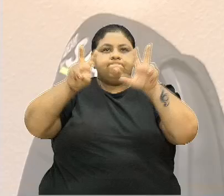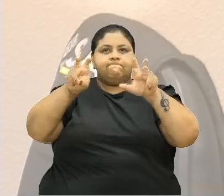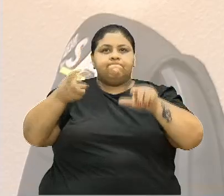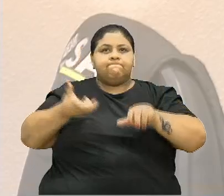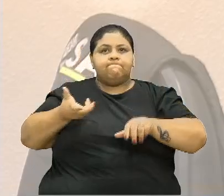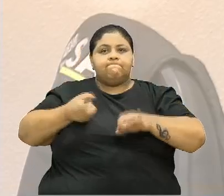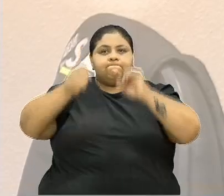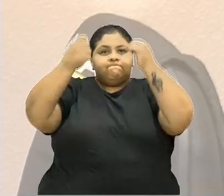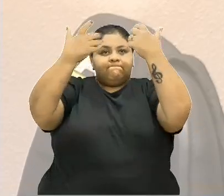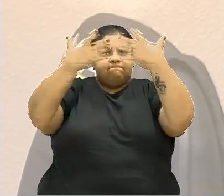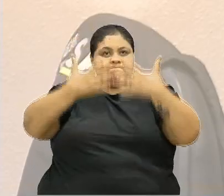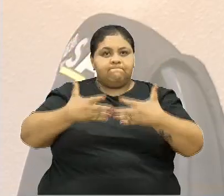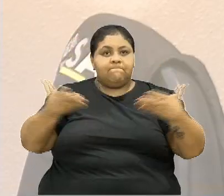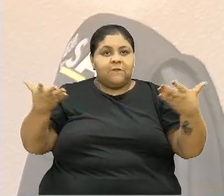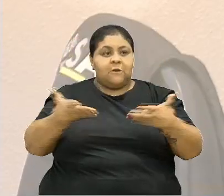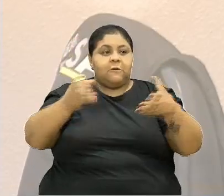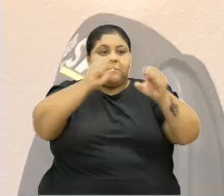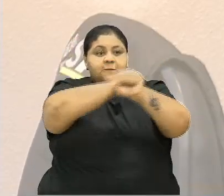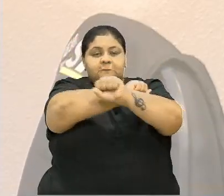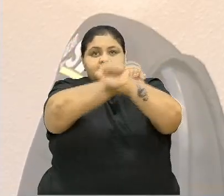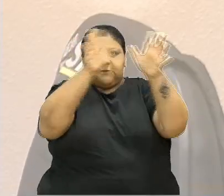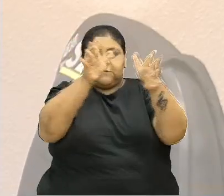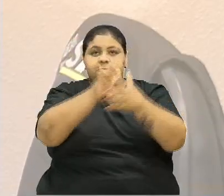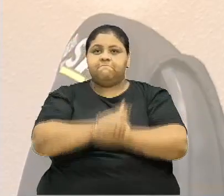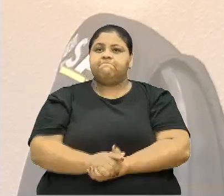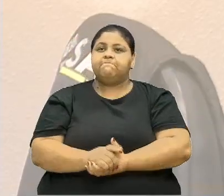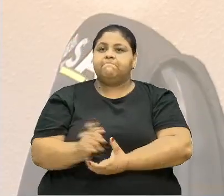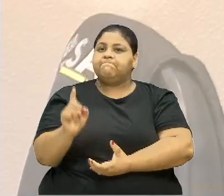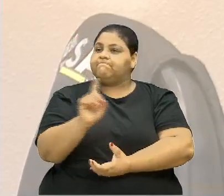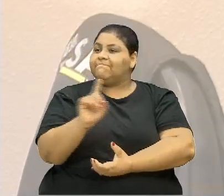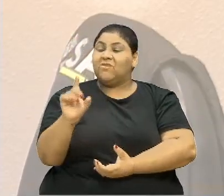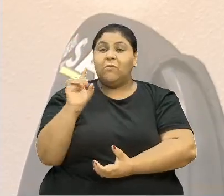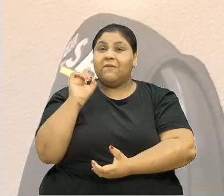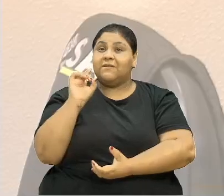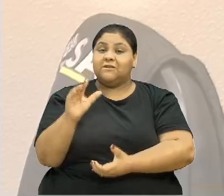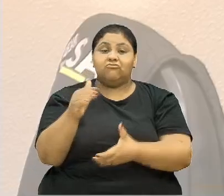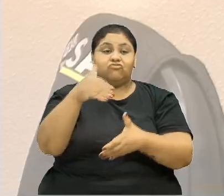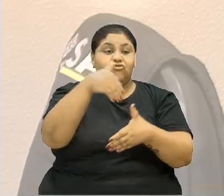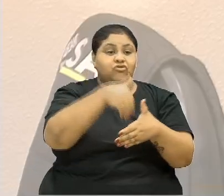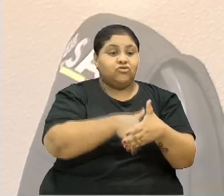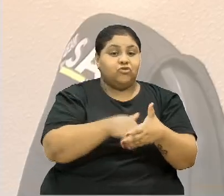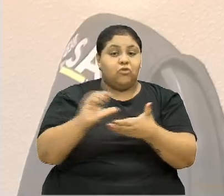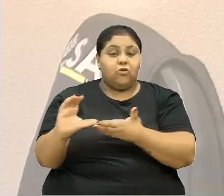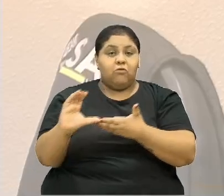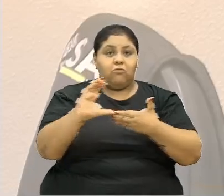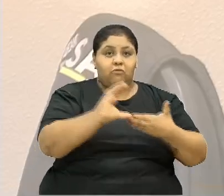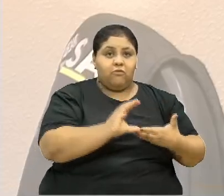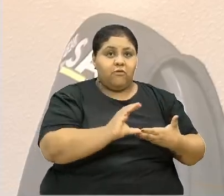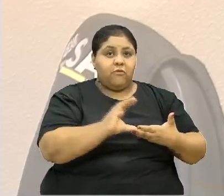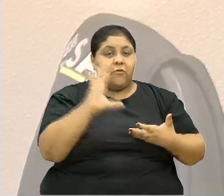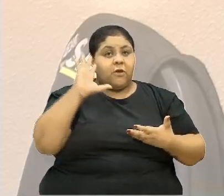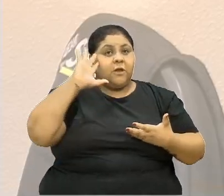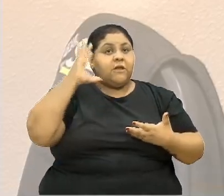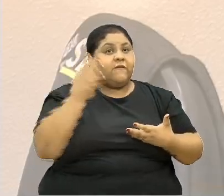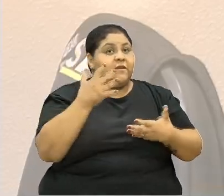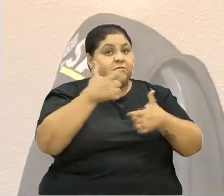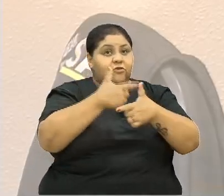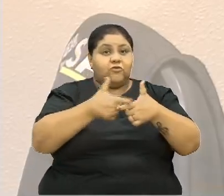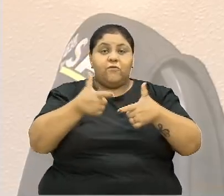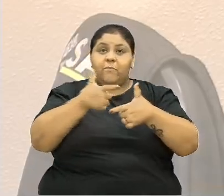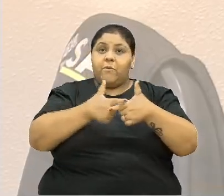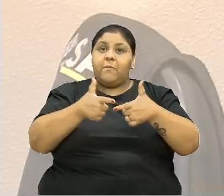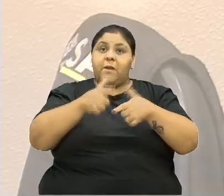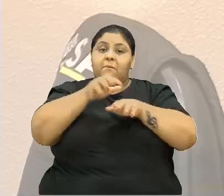explicar e quero aqui deixar claro. Não é só votar subsídio que vai resolver o transporte público